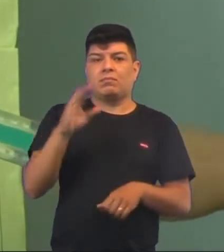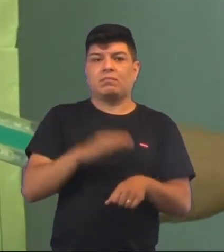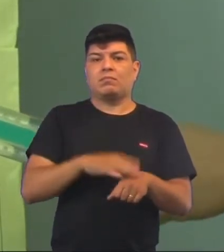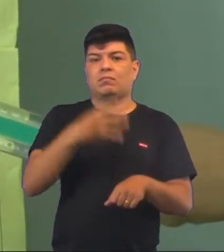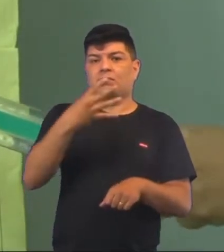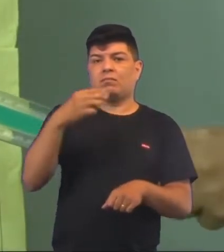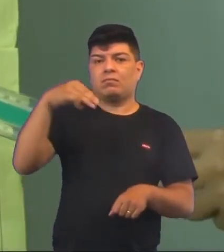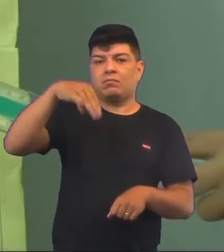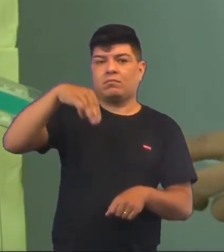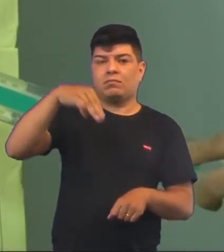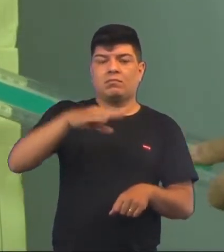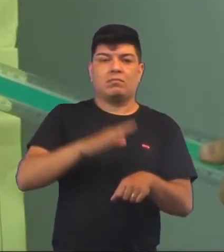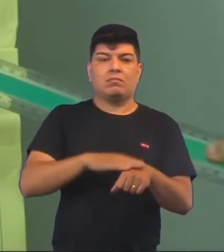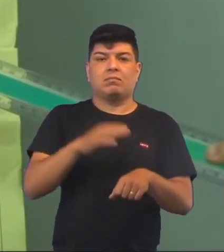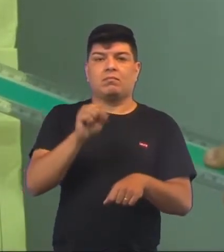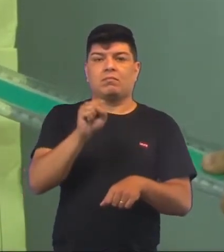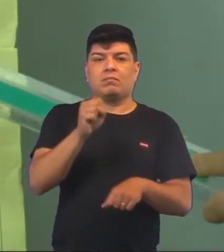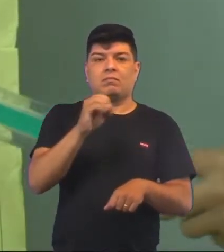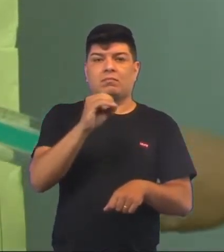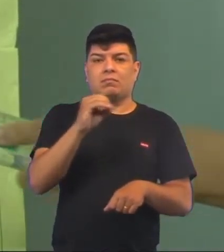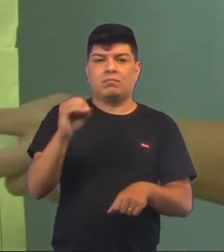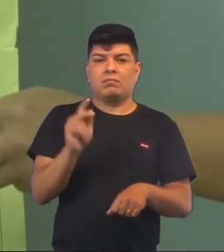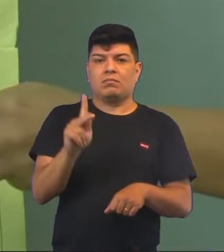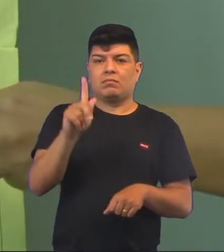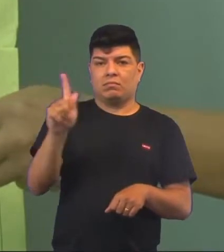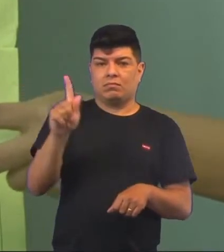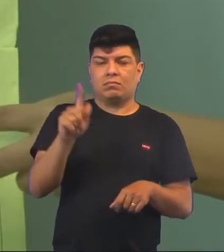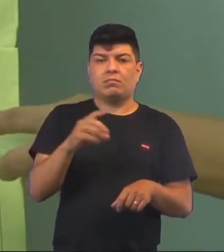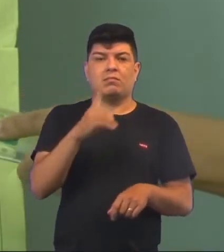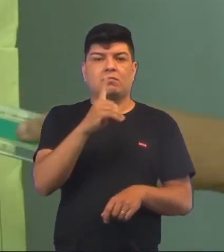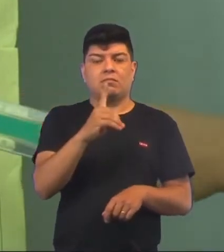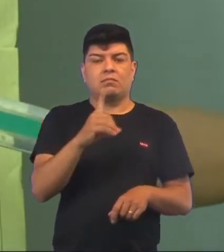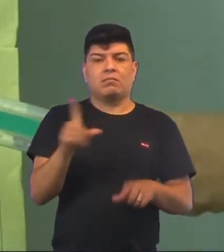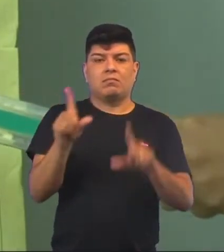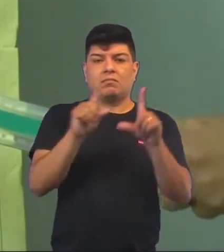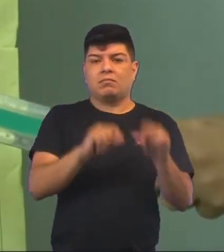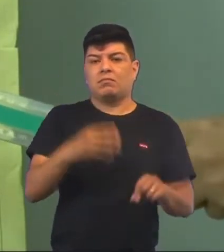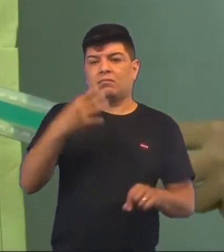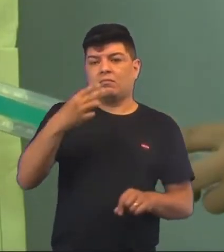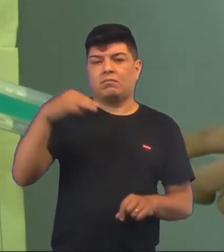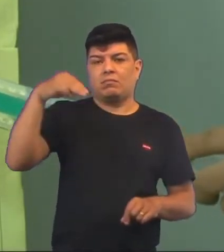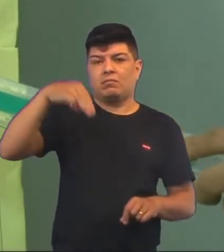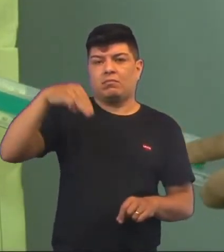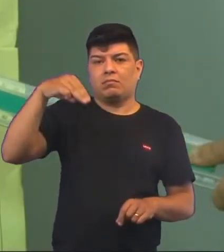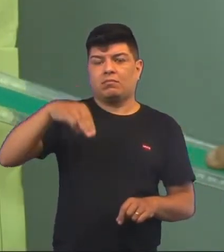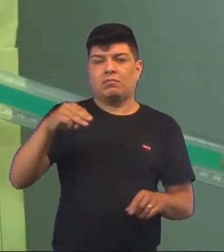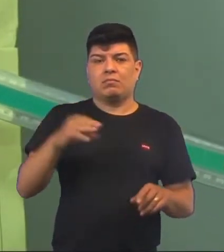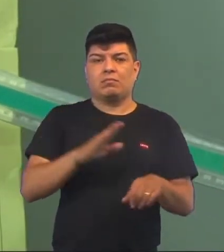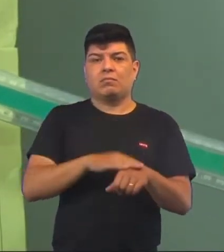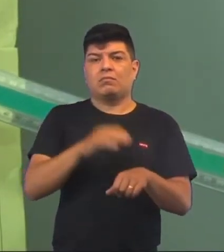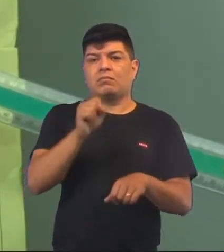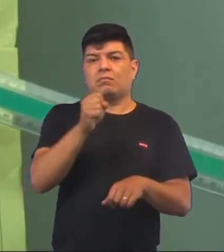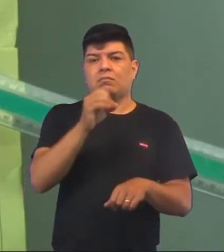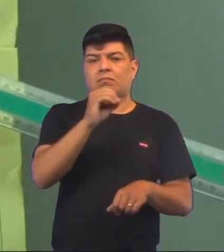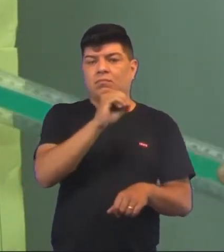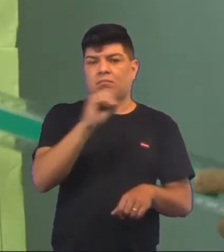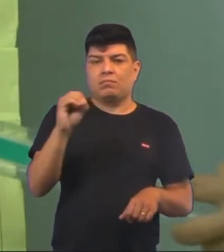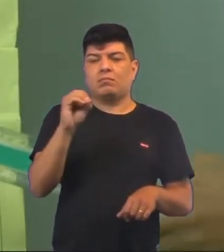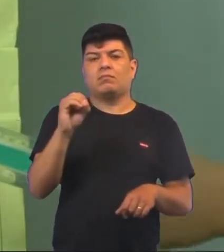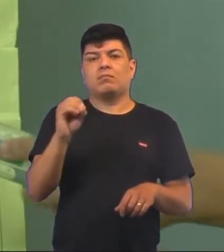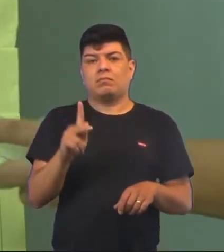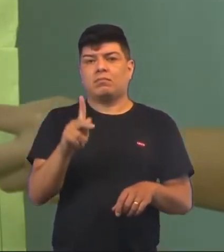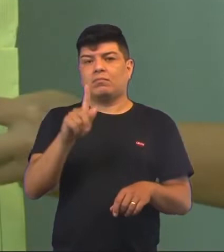mais de 4 metros e mais de 800 quilos. E D, menos de 4 metros e mais de 800 quilos.